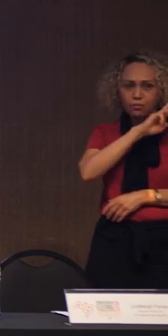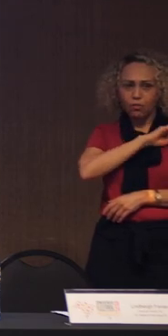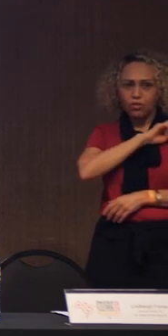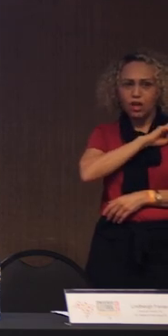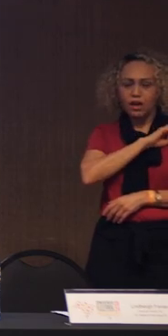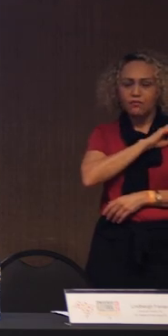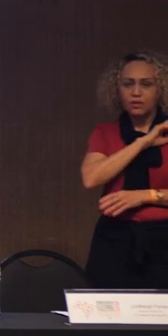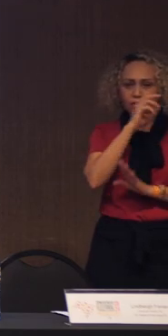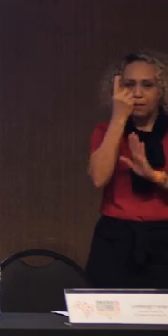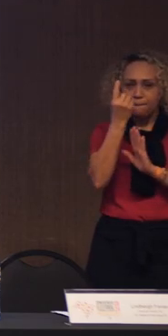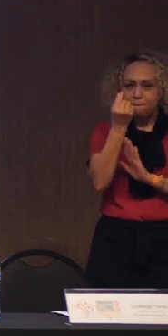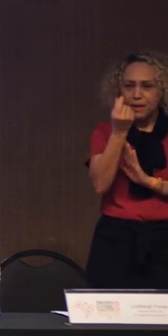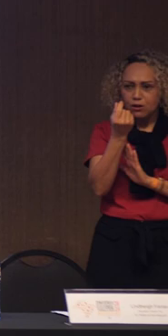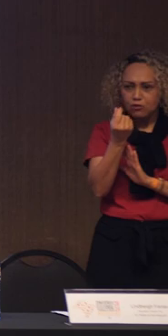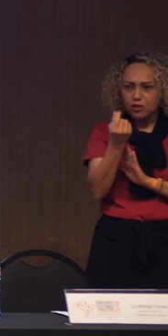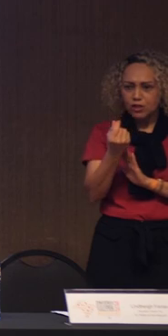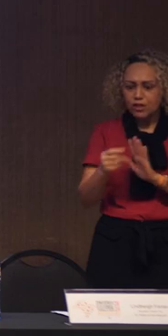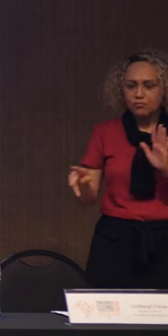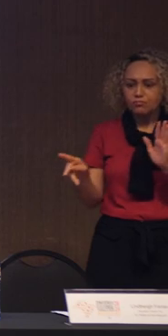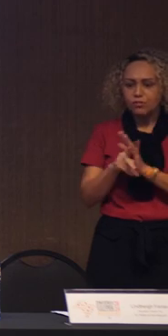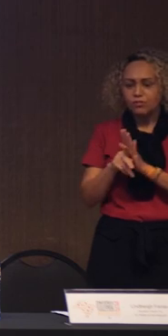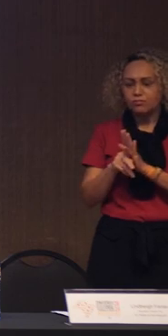para que isso aqui saísse. Eu estou assim,